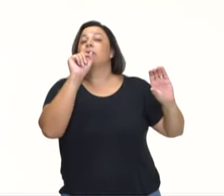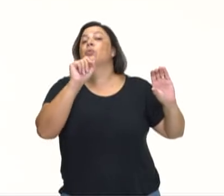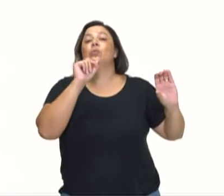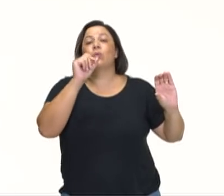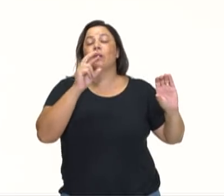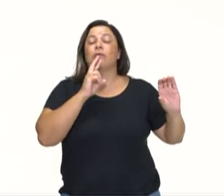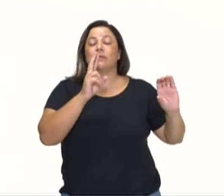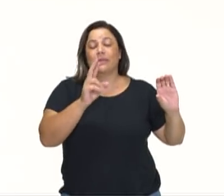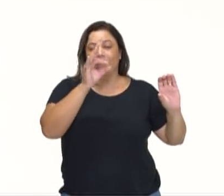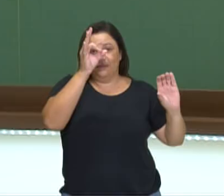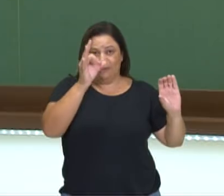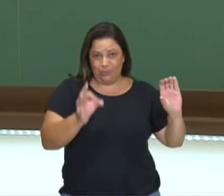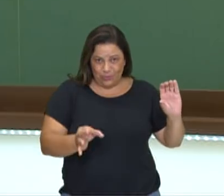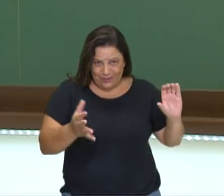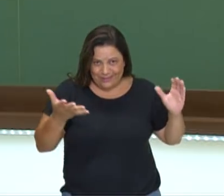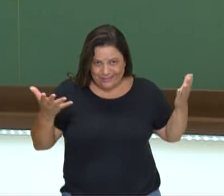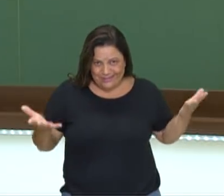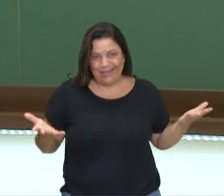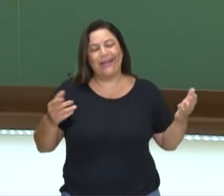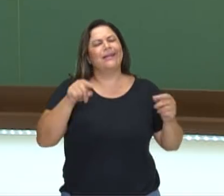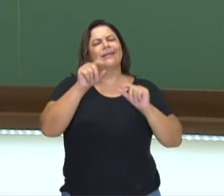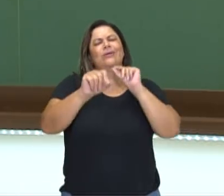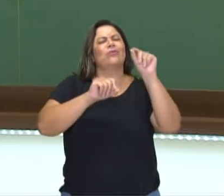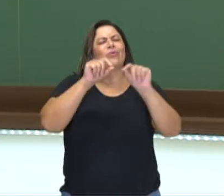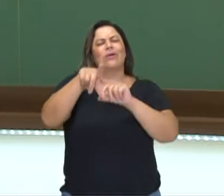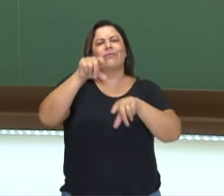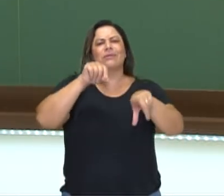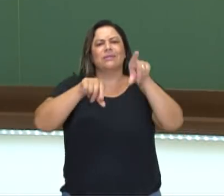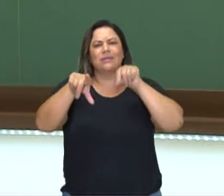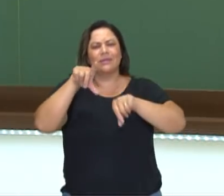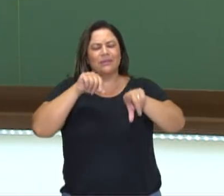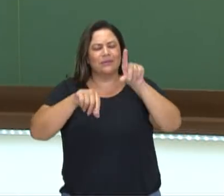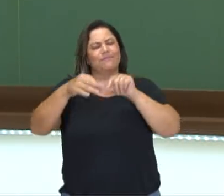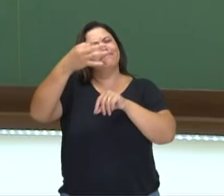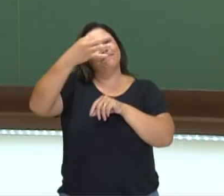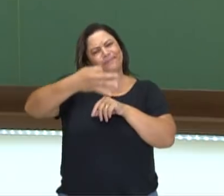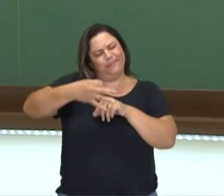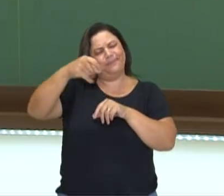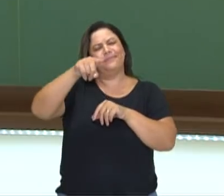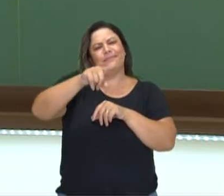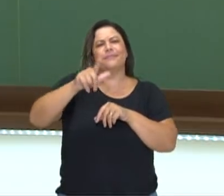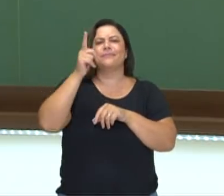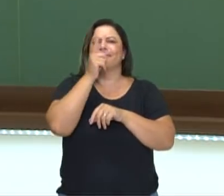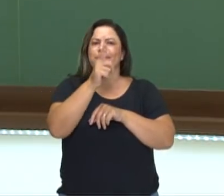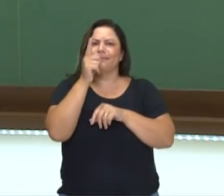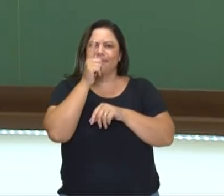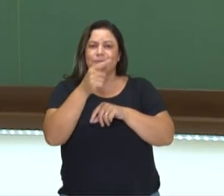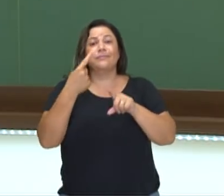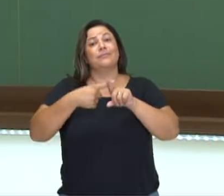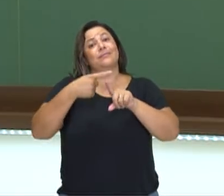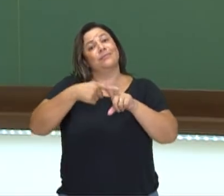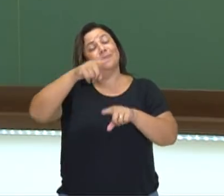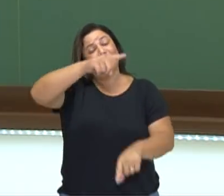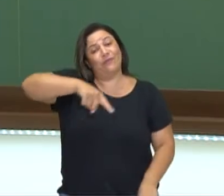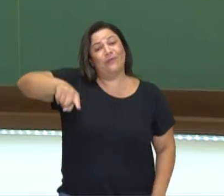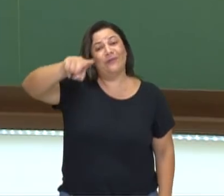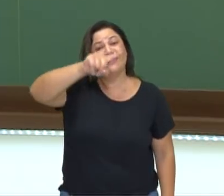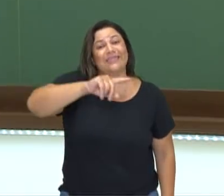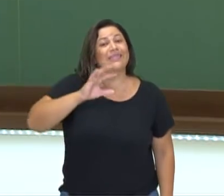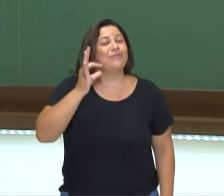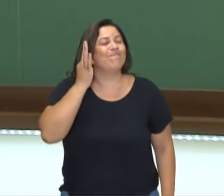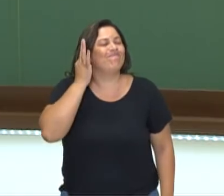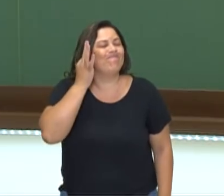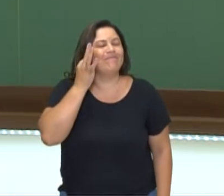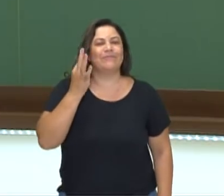e africana. Qual será que foi a resposta que você escolheu? Eu tenho certeza que vocês acertaram, porque vocês são